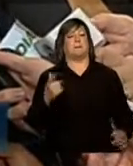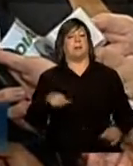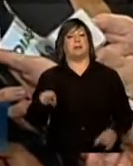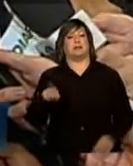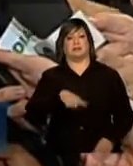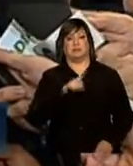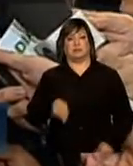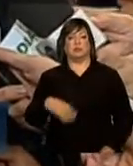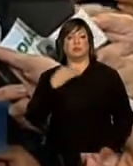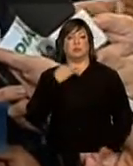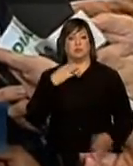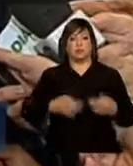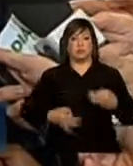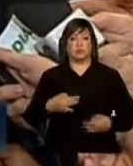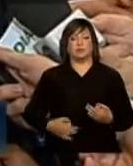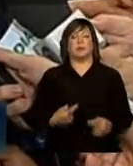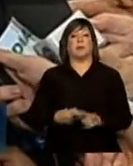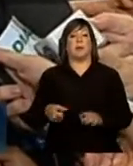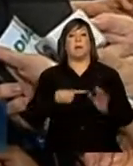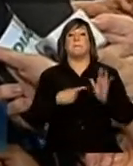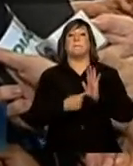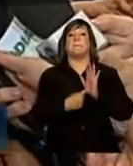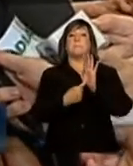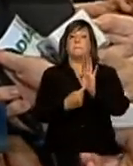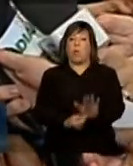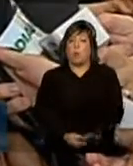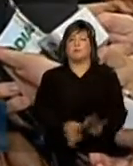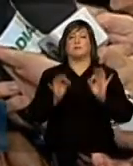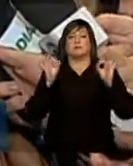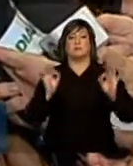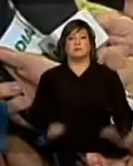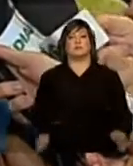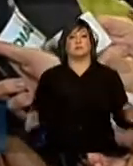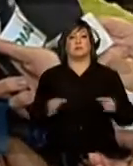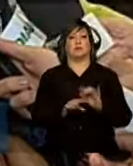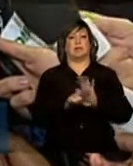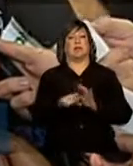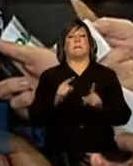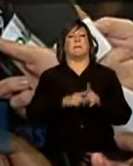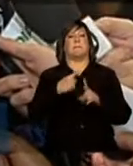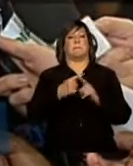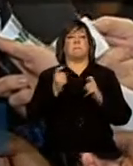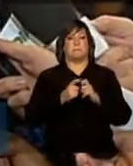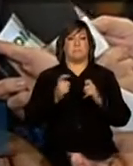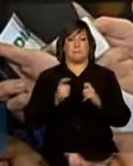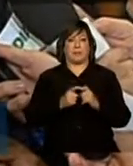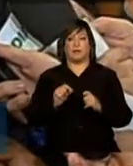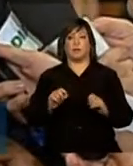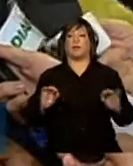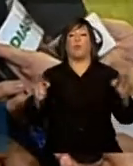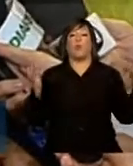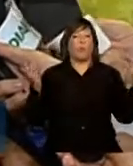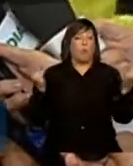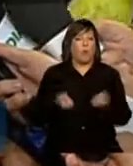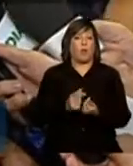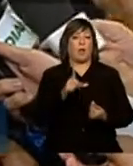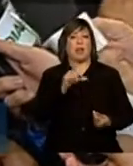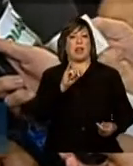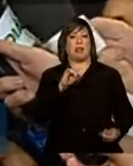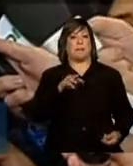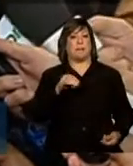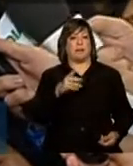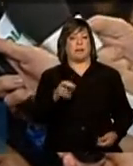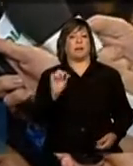pela Justiça, que mostra a segurança jurídica do programa Mais Médicos. Todas as liminares, tentativa